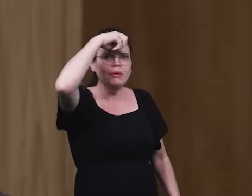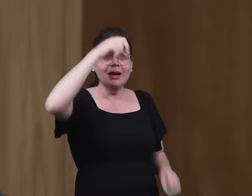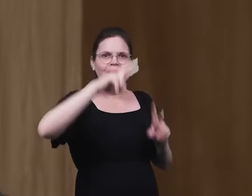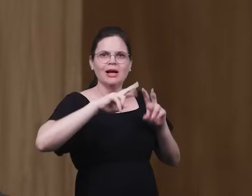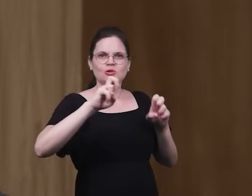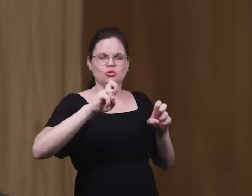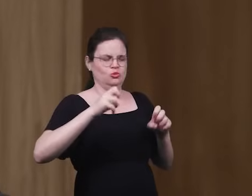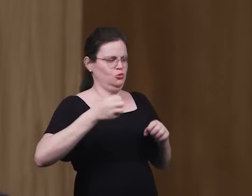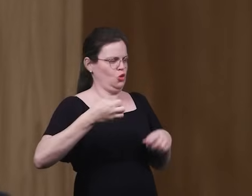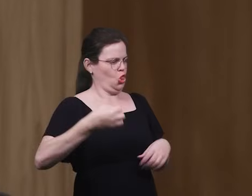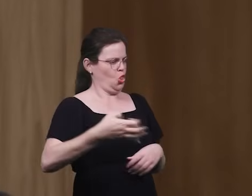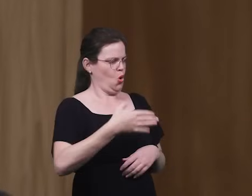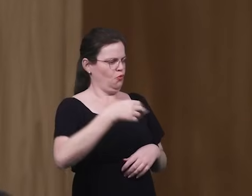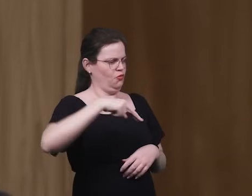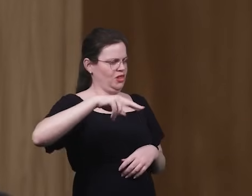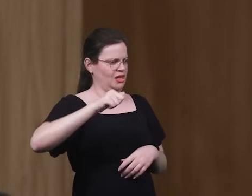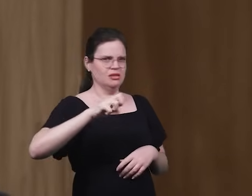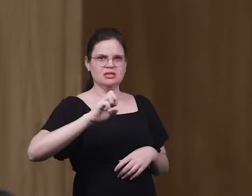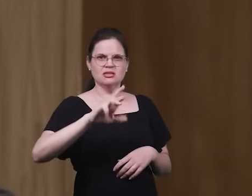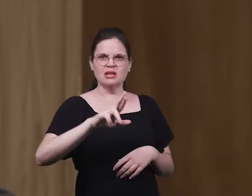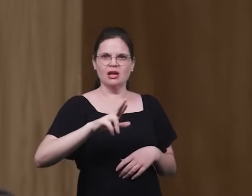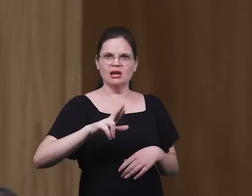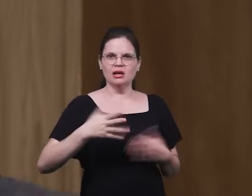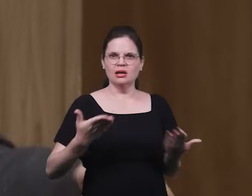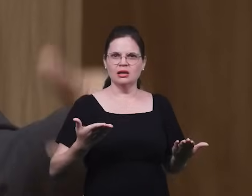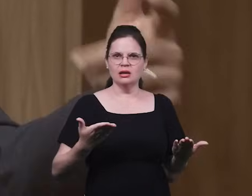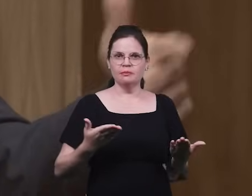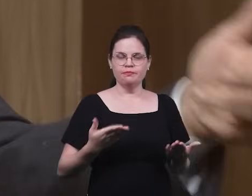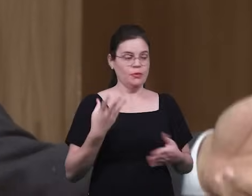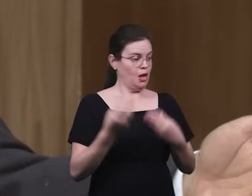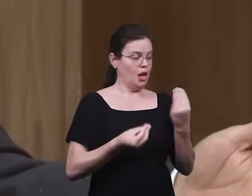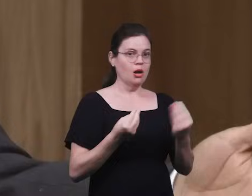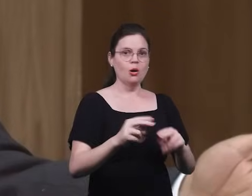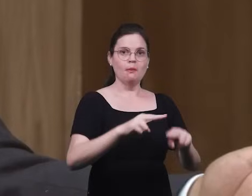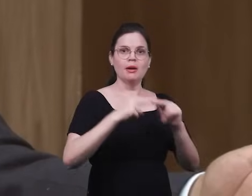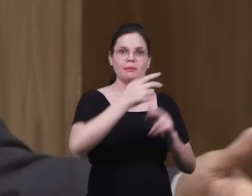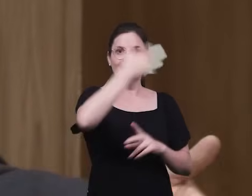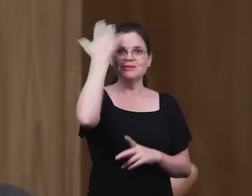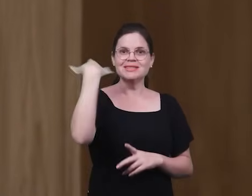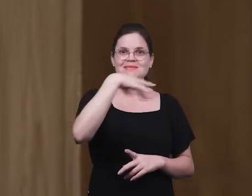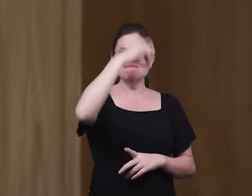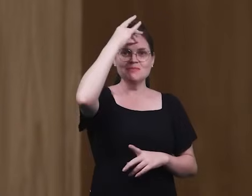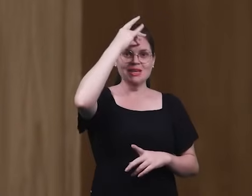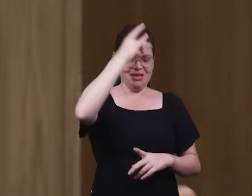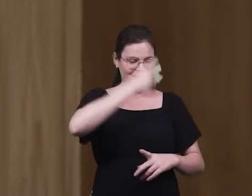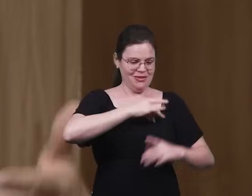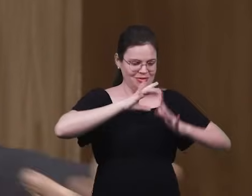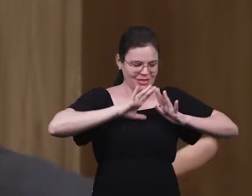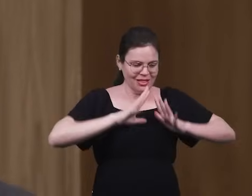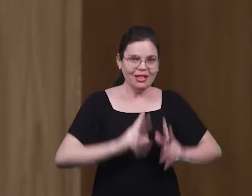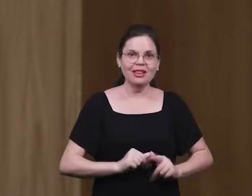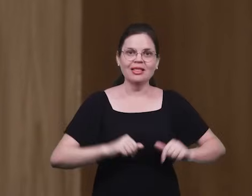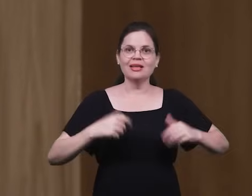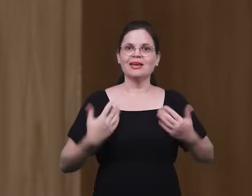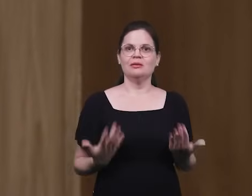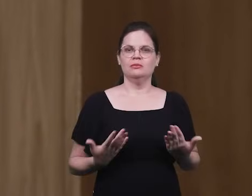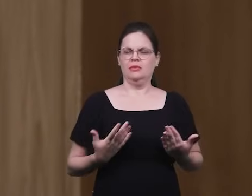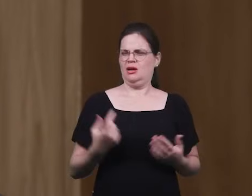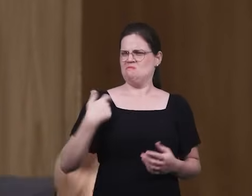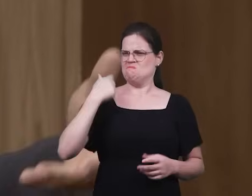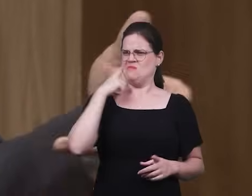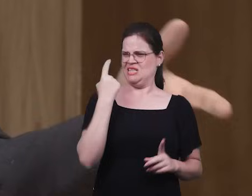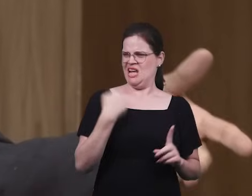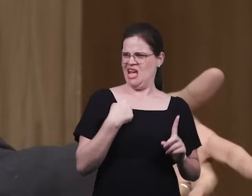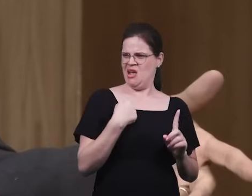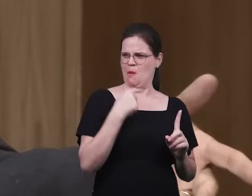Nascimento aí ele fala mas como pode ser da água do espírito e ele mas como posso voltar pro ventro da minha mãe